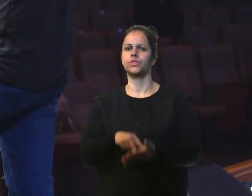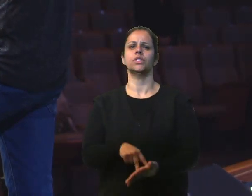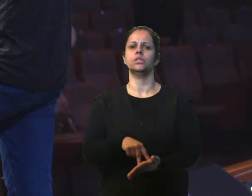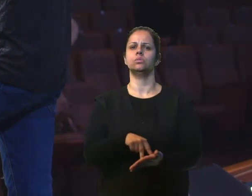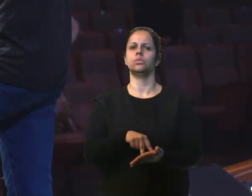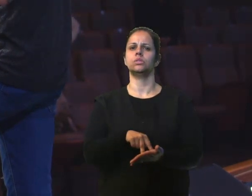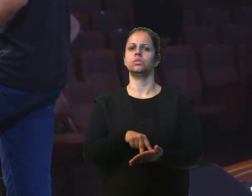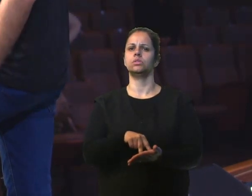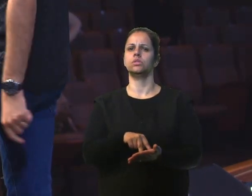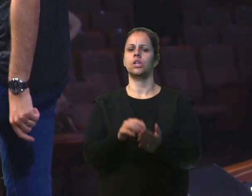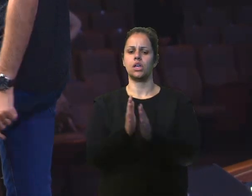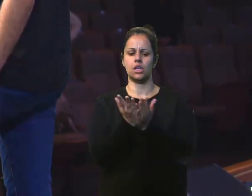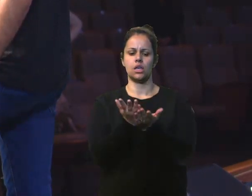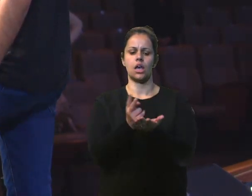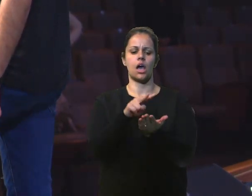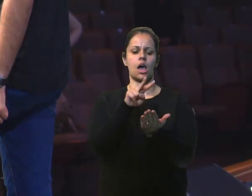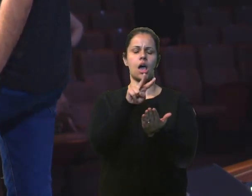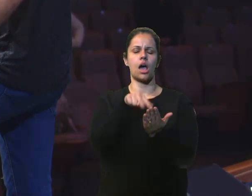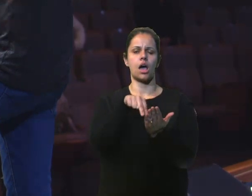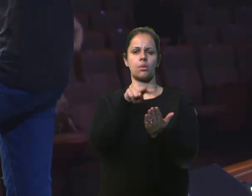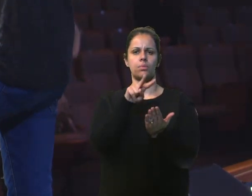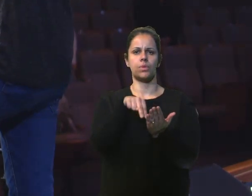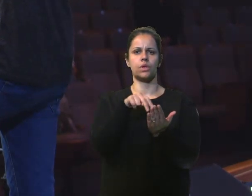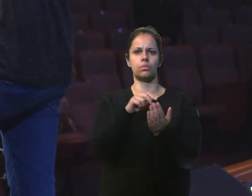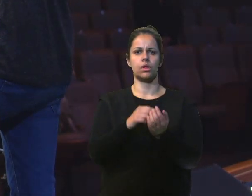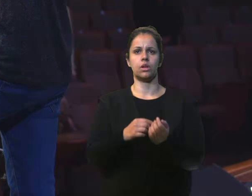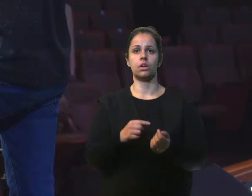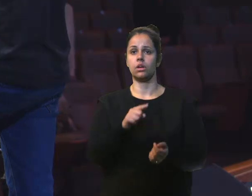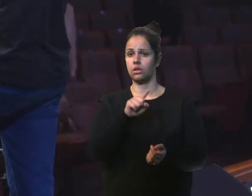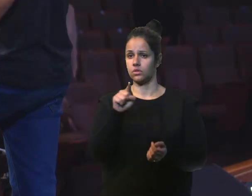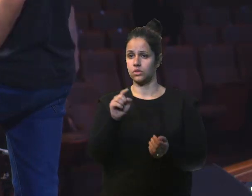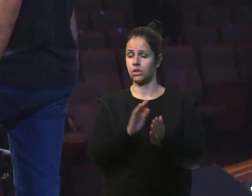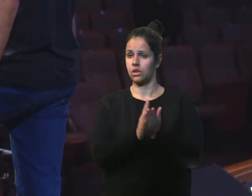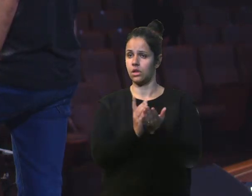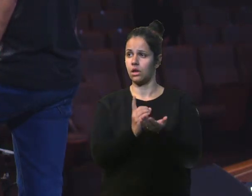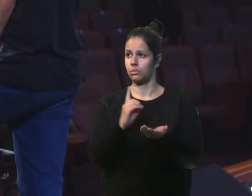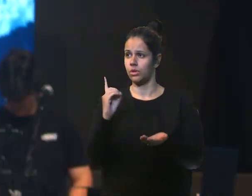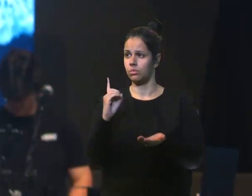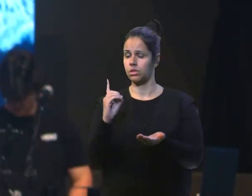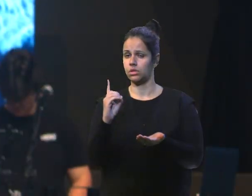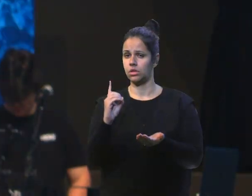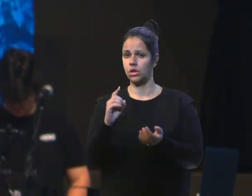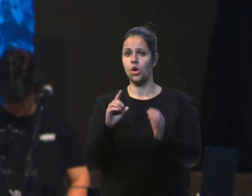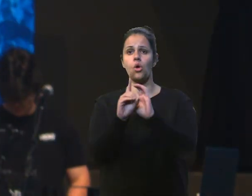O quanto você lê a Bíblia, o quanto você leva a sério o que acontece aqui,